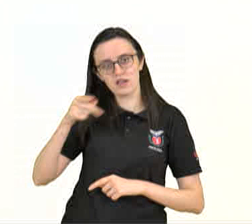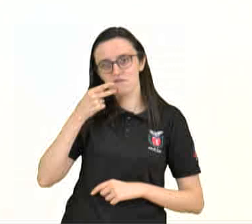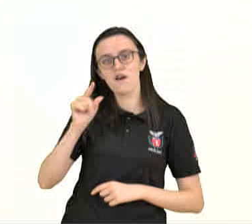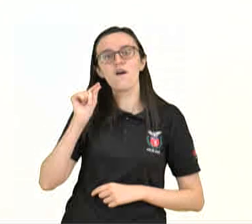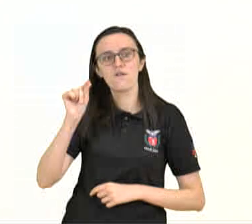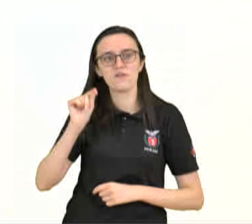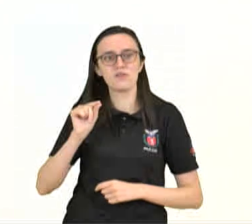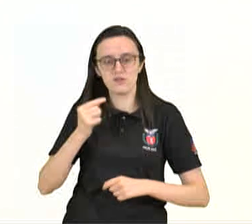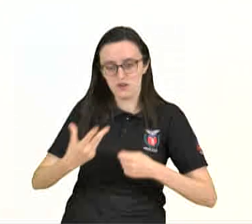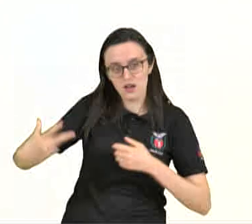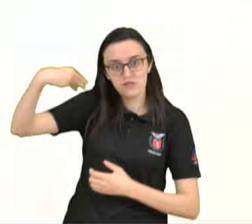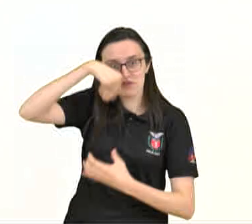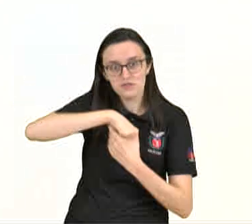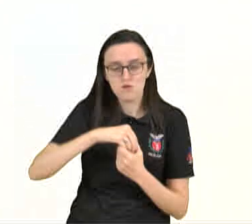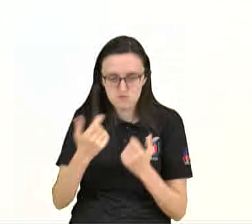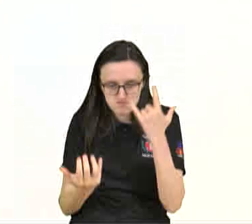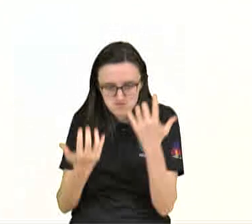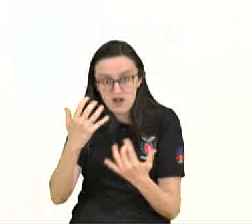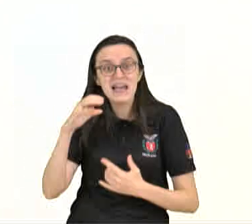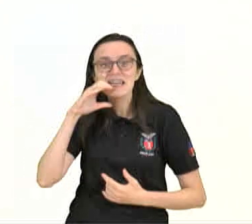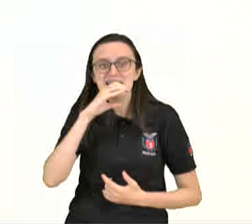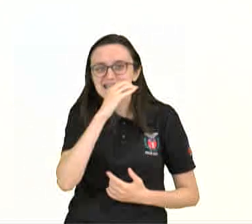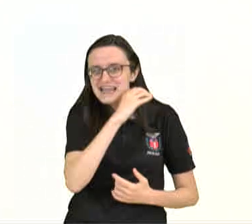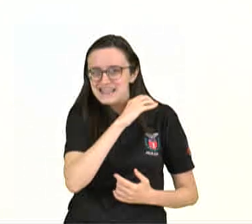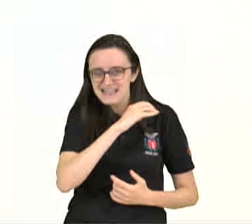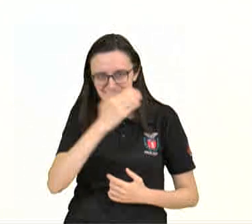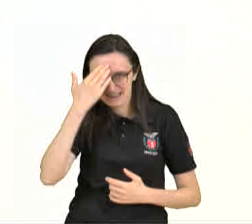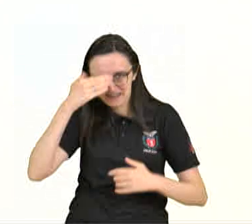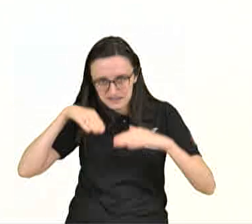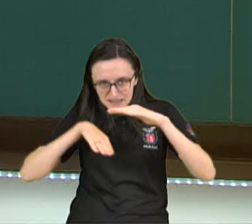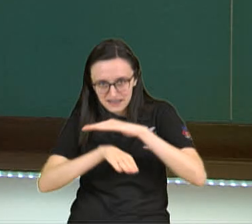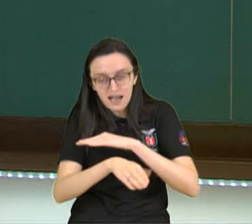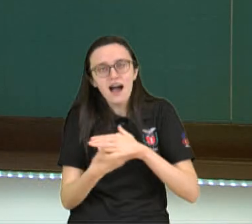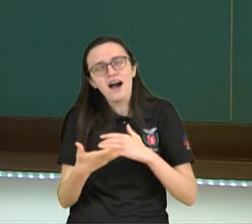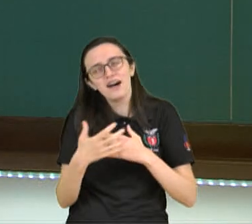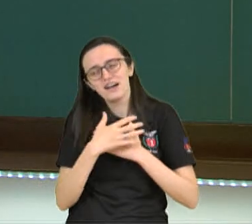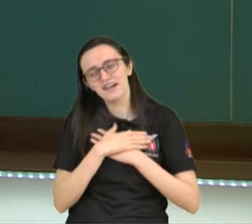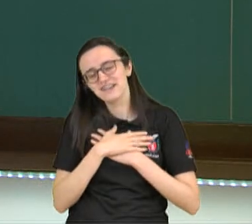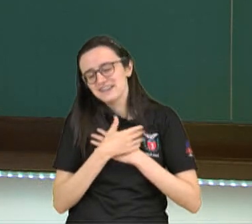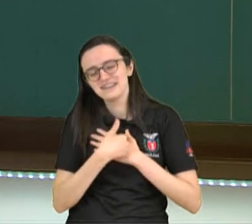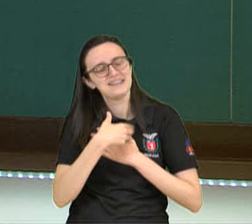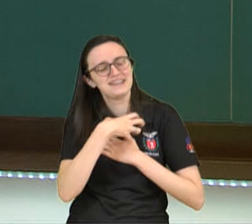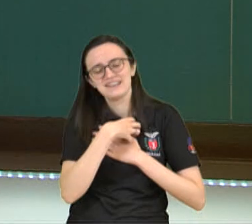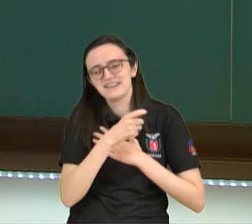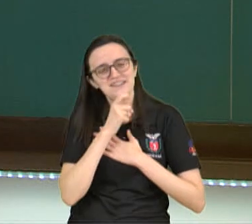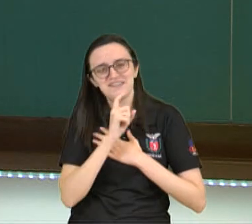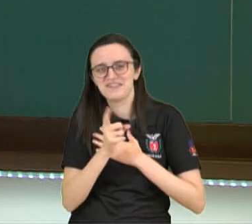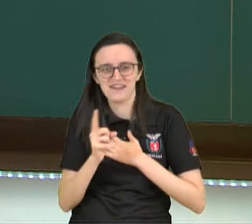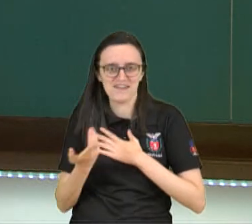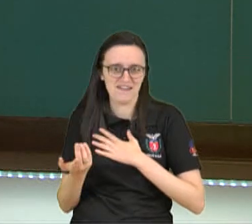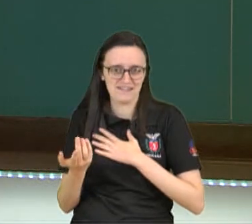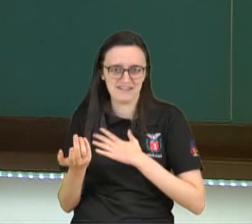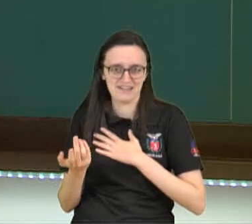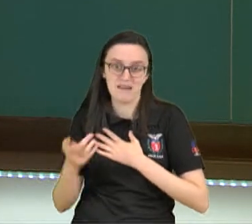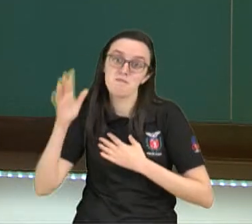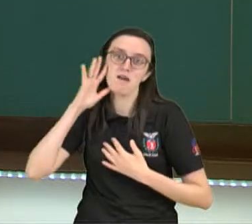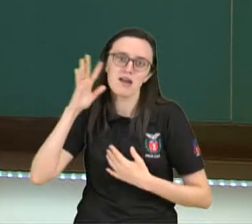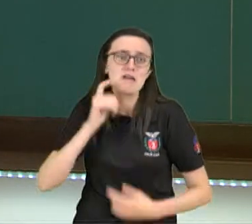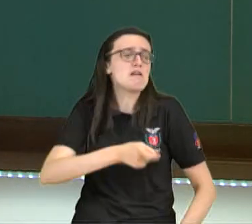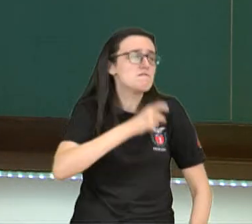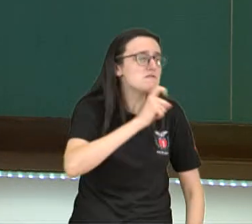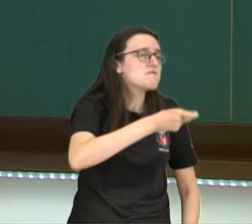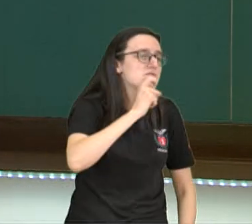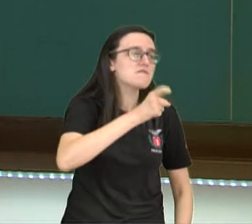e está dentro do forno ligado. Aí ele diz, já não tenho frio. Não é possível também que ele fosse ter frio dentro